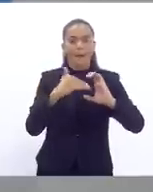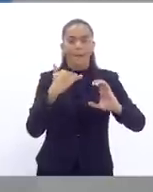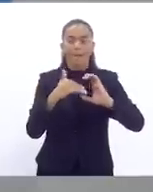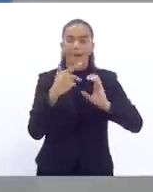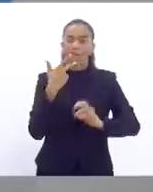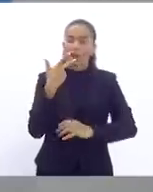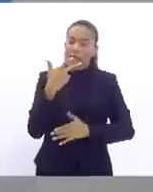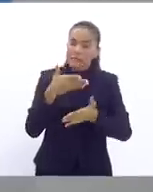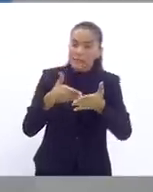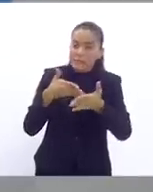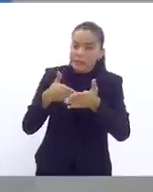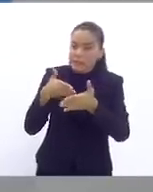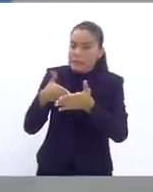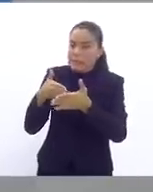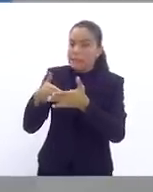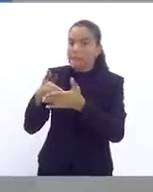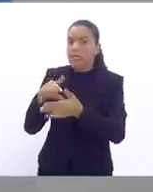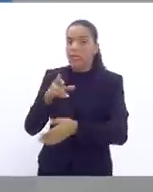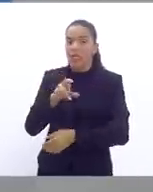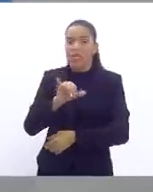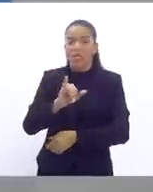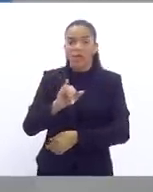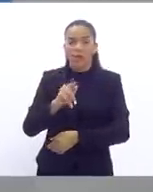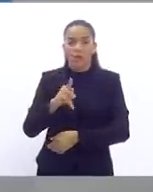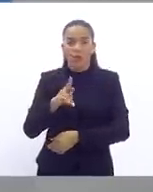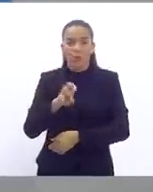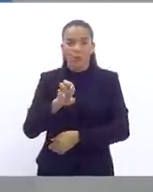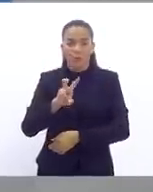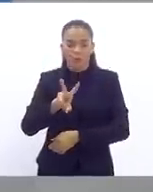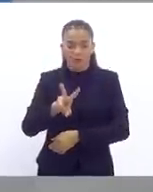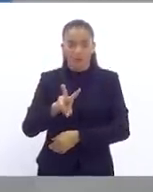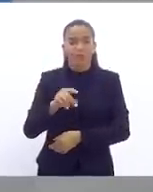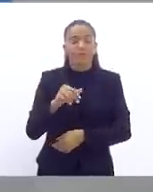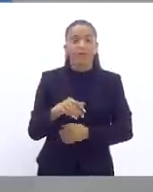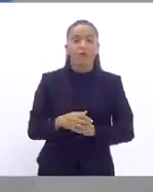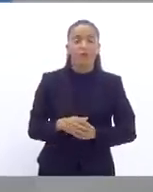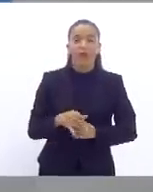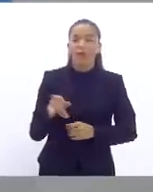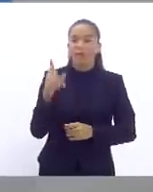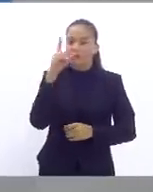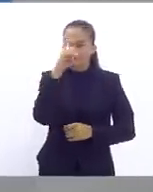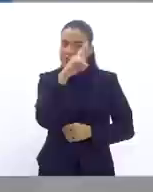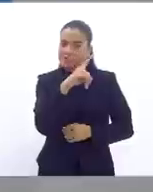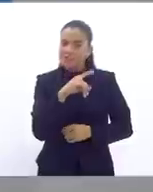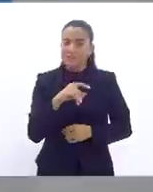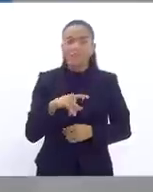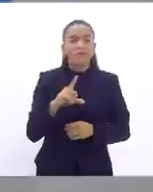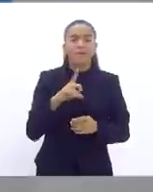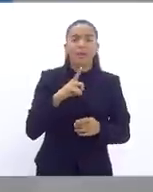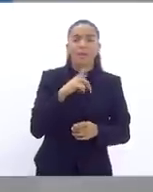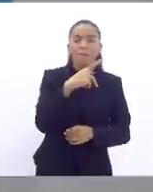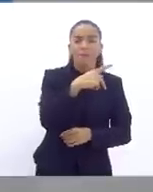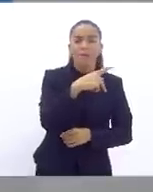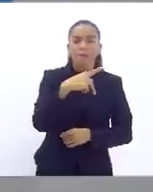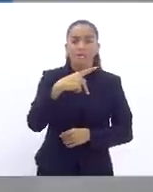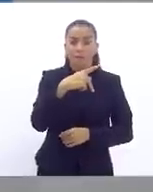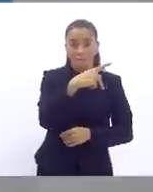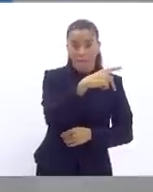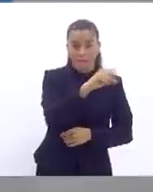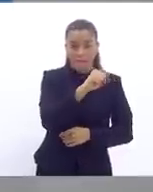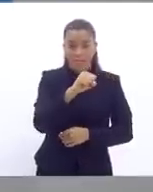da dificuldade do Rio previdência e essa dificuldade por exemplo passa pelo pccs da Saúde